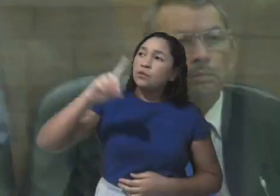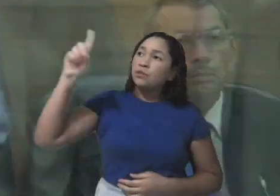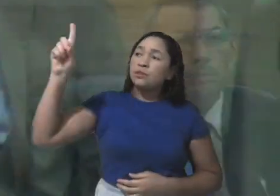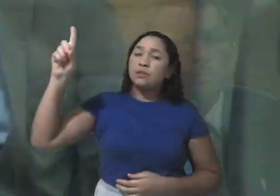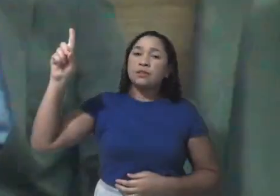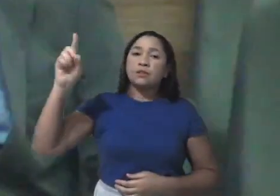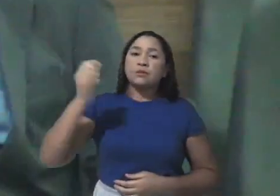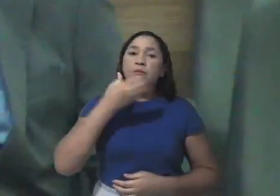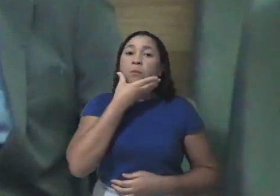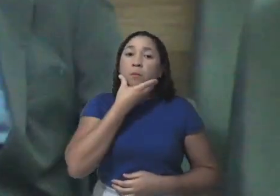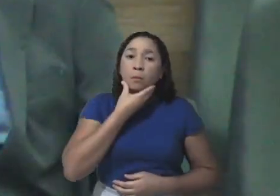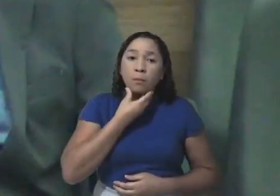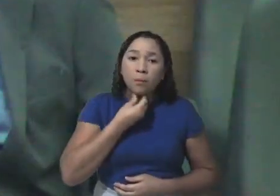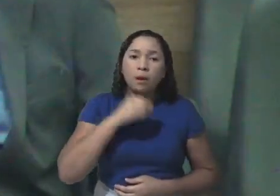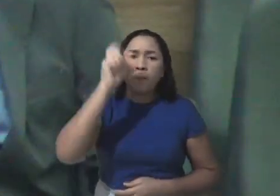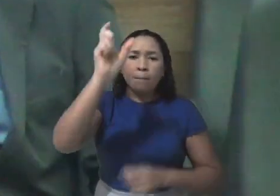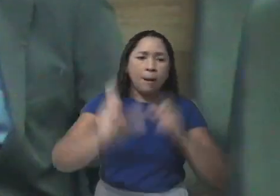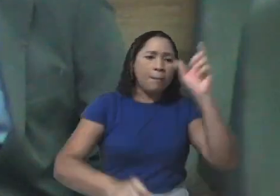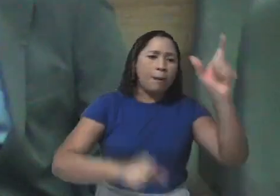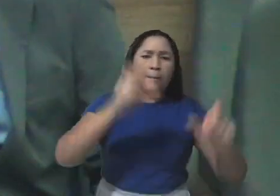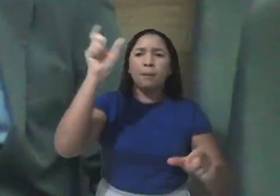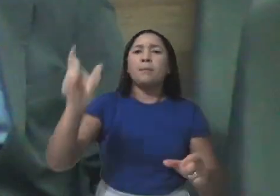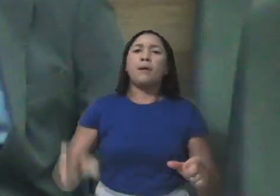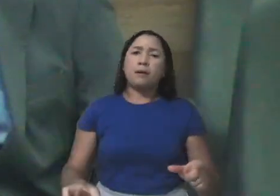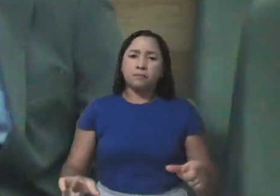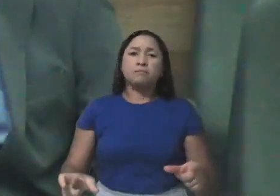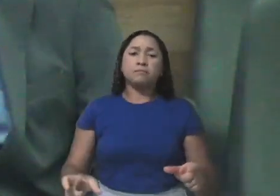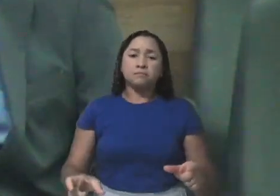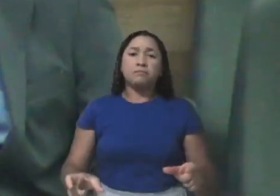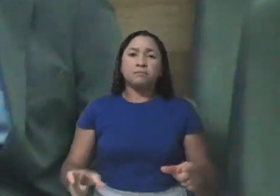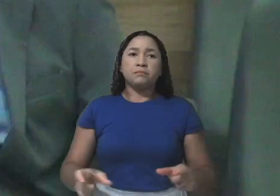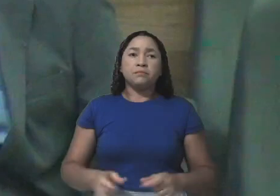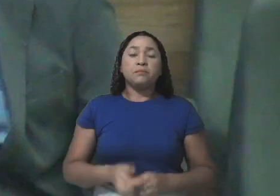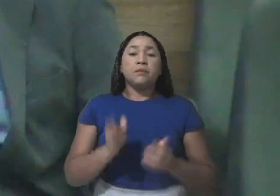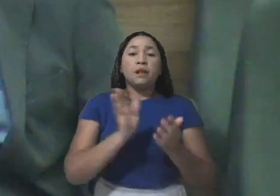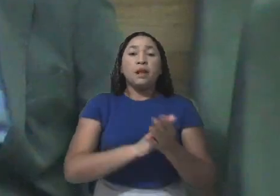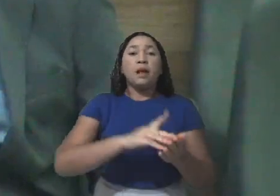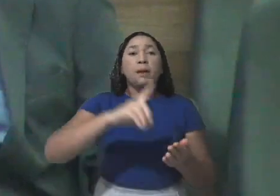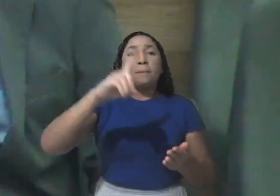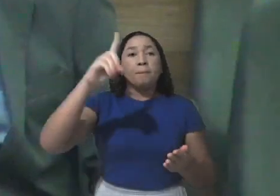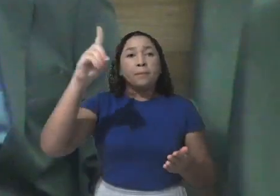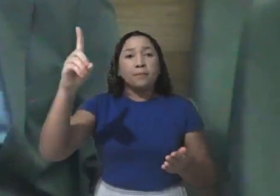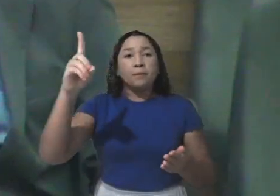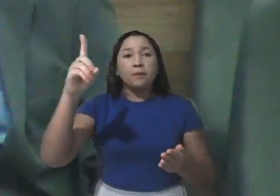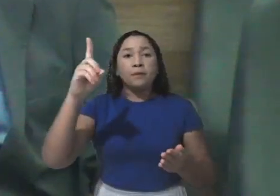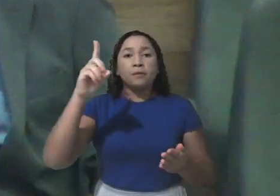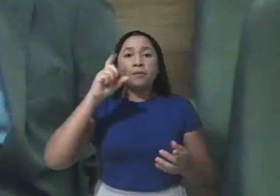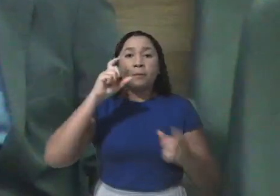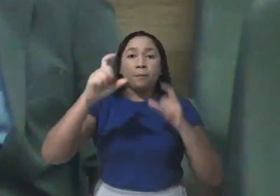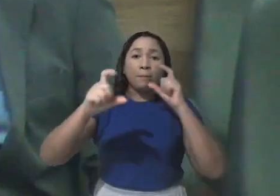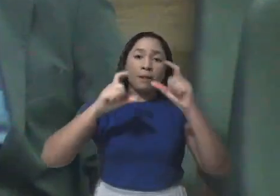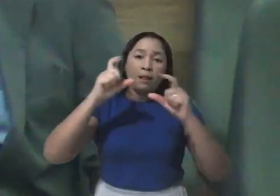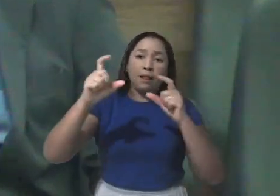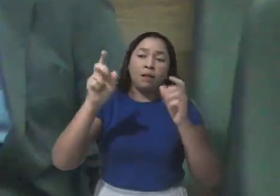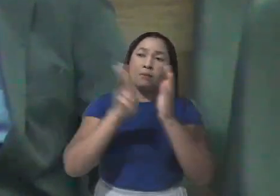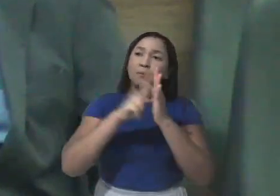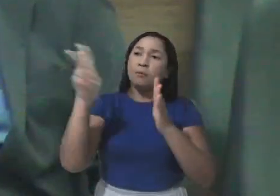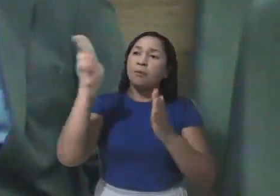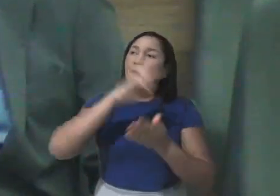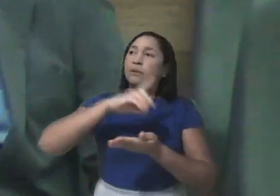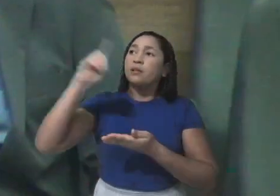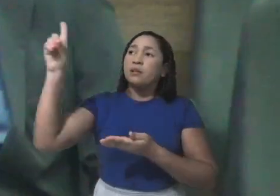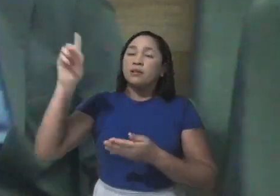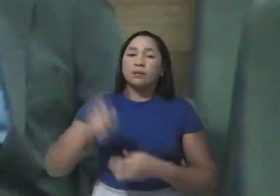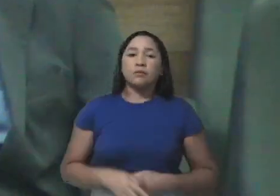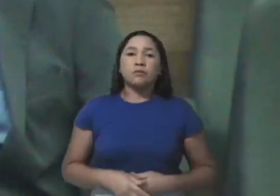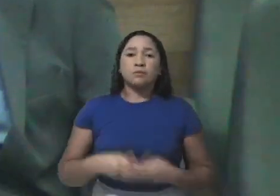credo é a palavra de Deus, a Bíblia é a palavra de Deus, e o credo é a